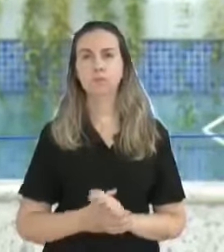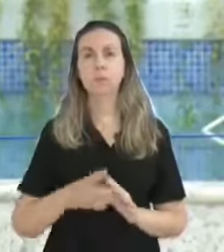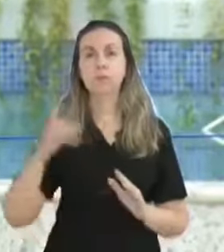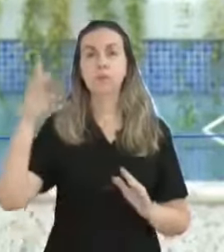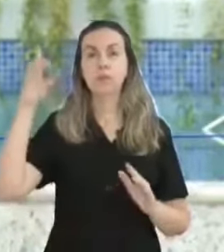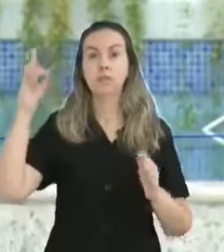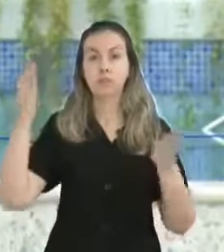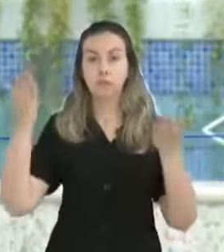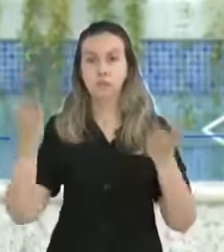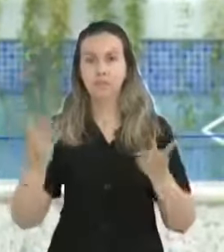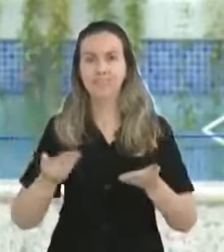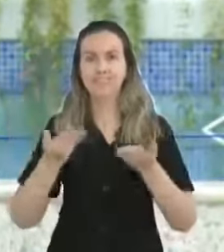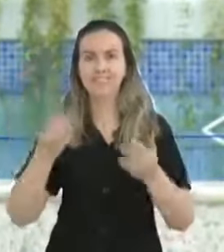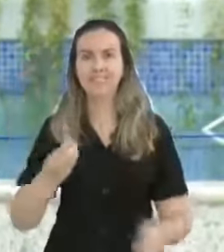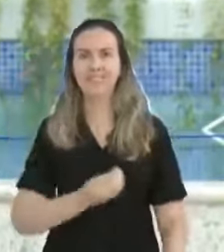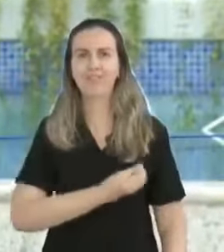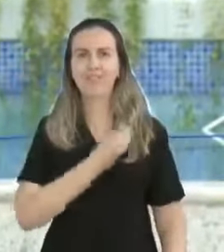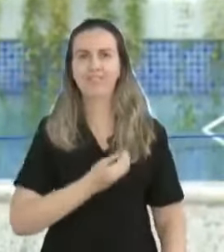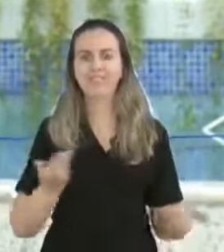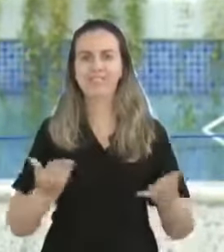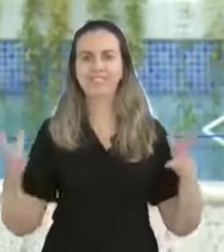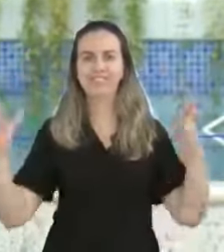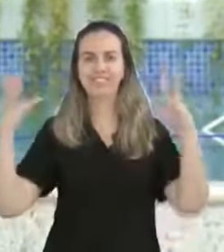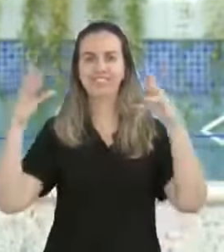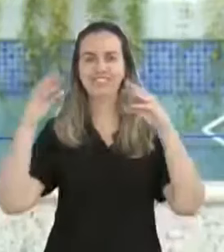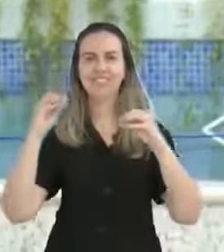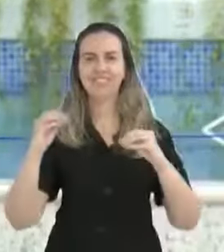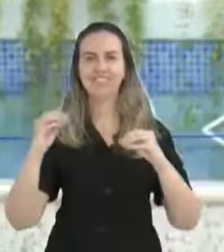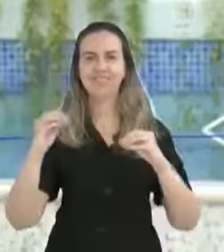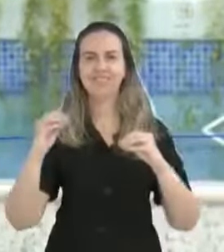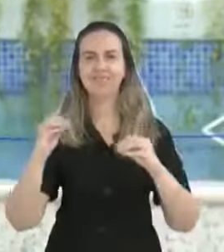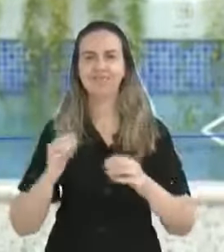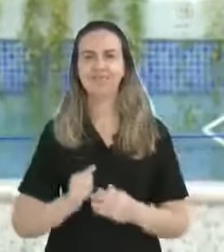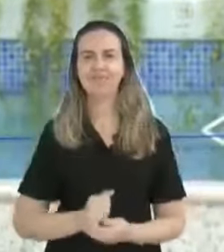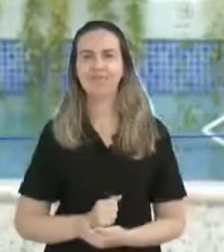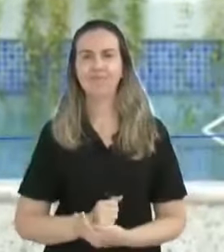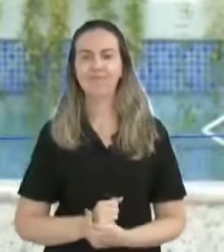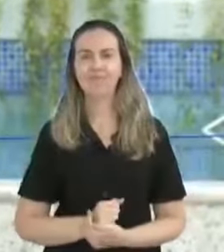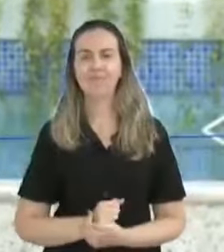Deus está dando vida novamente esta noite.